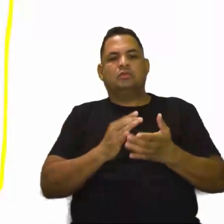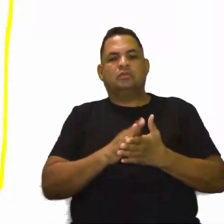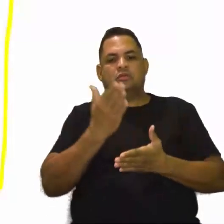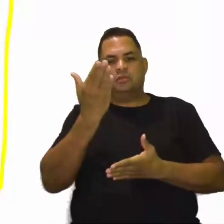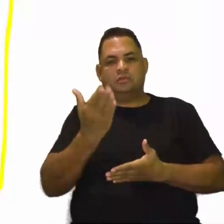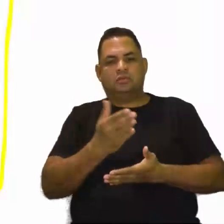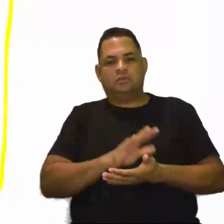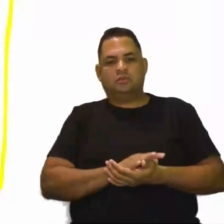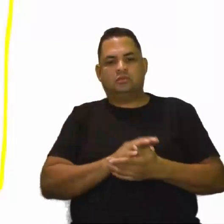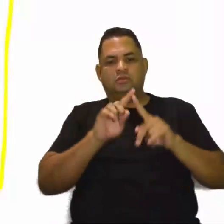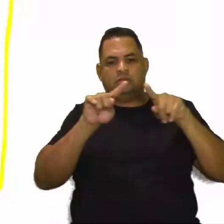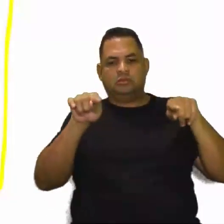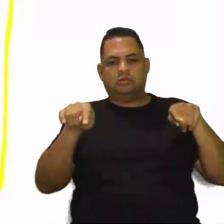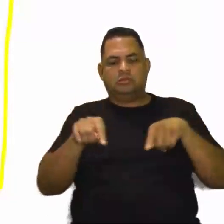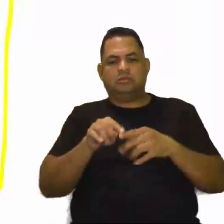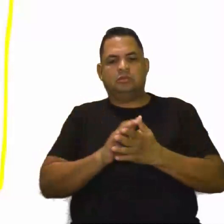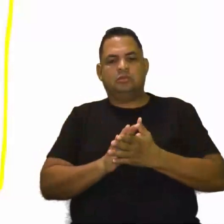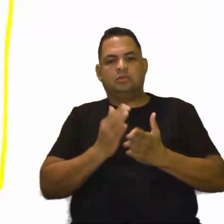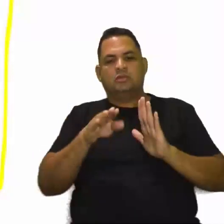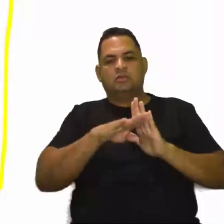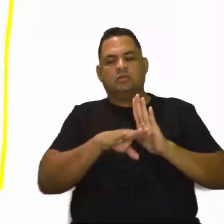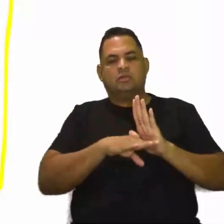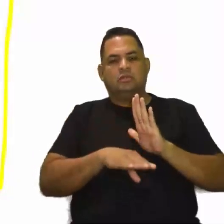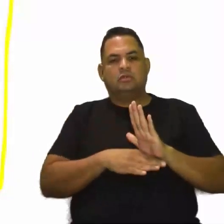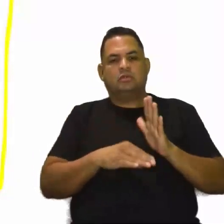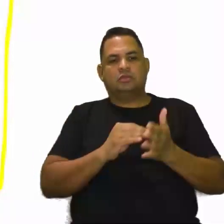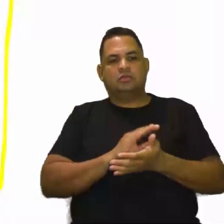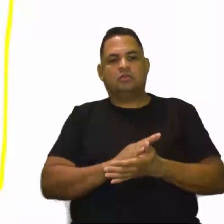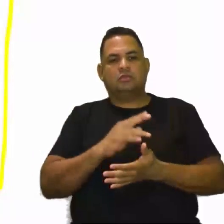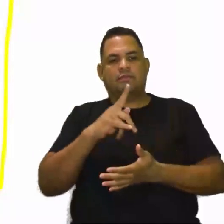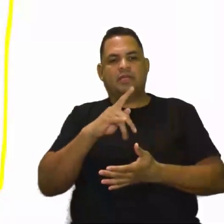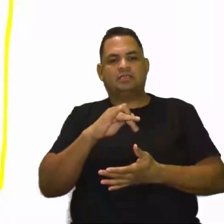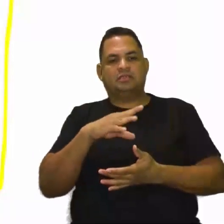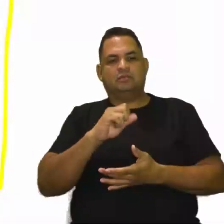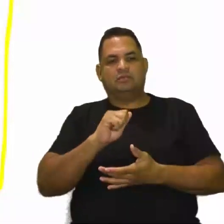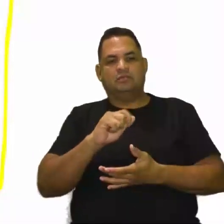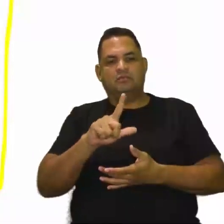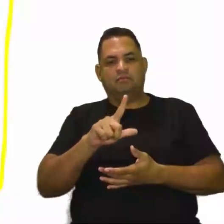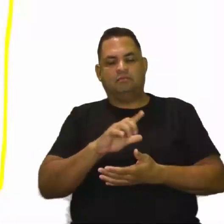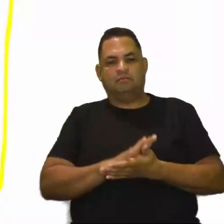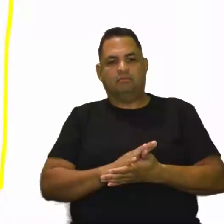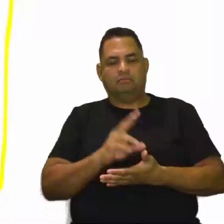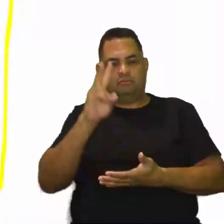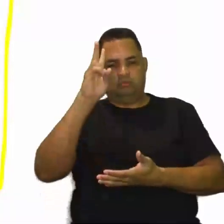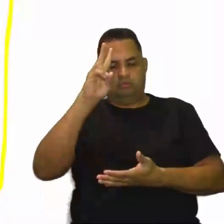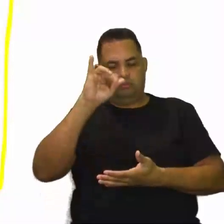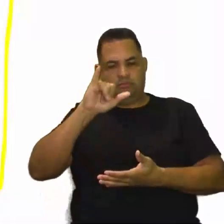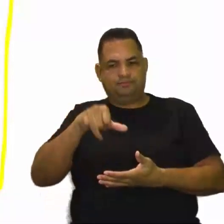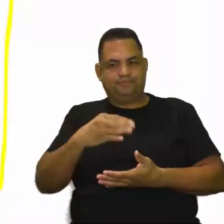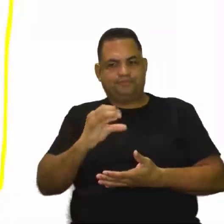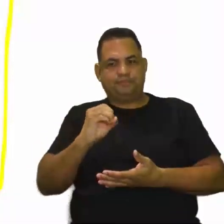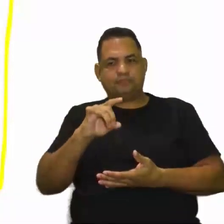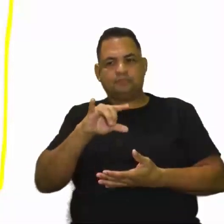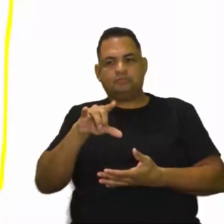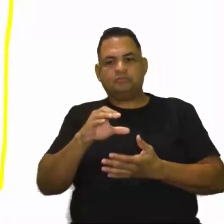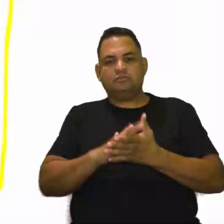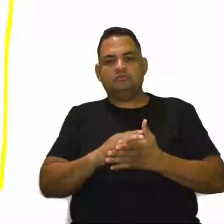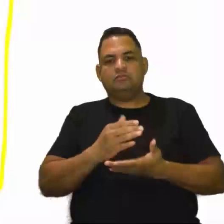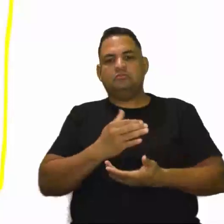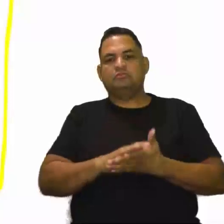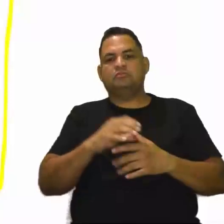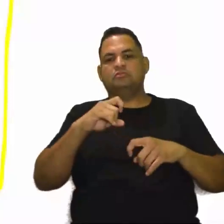jogar nessa tabela de classificação por percentil. Lembrando que João é do